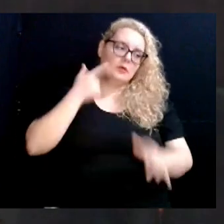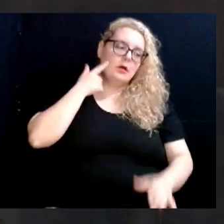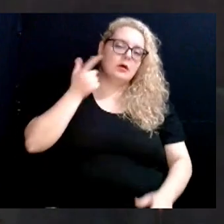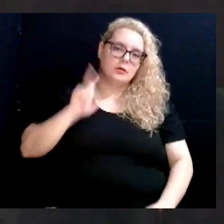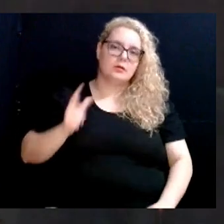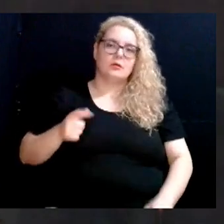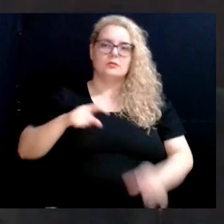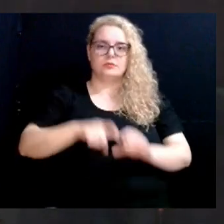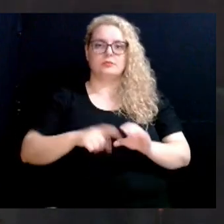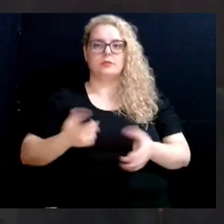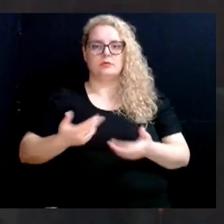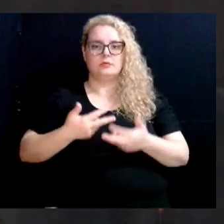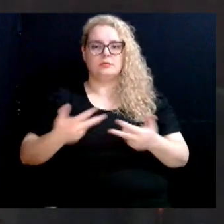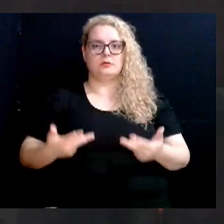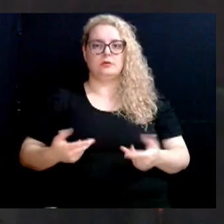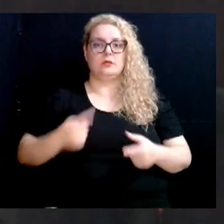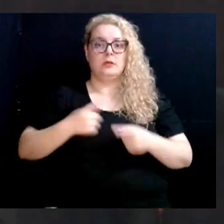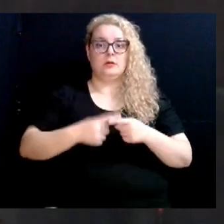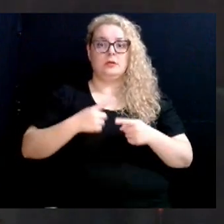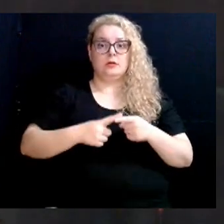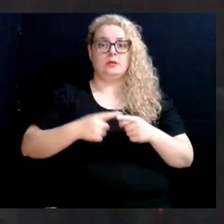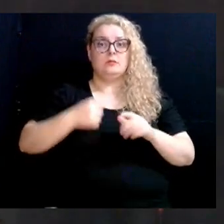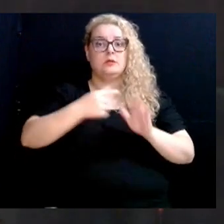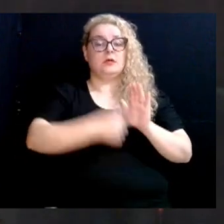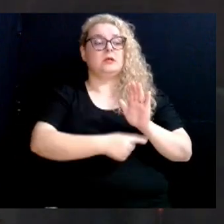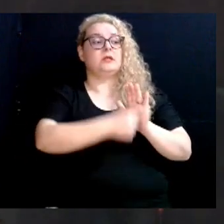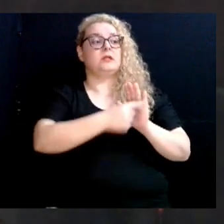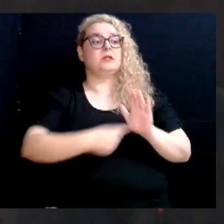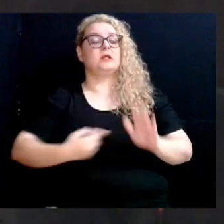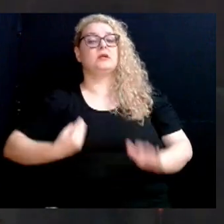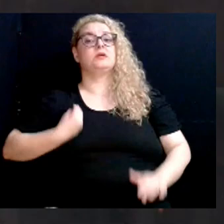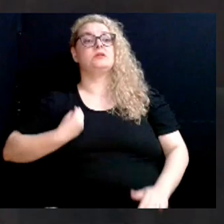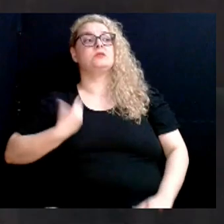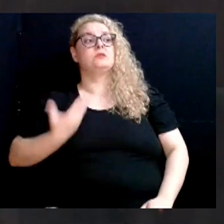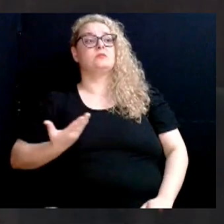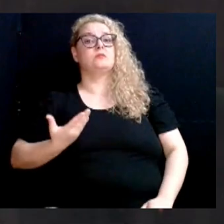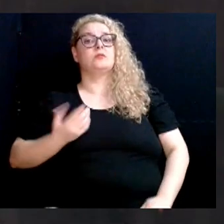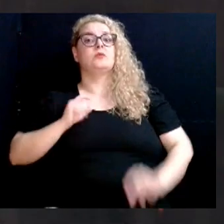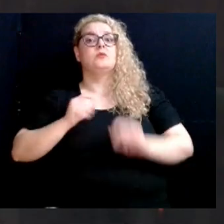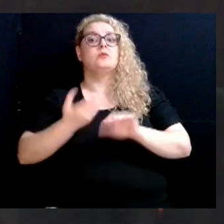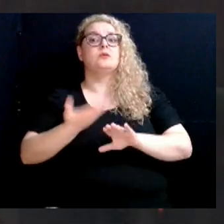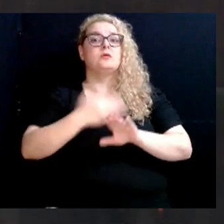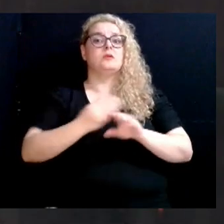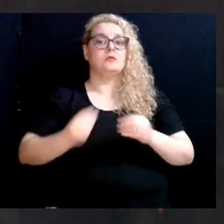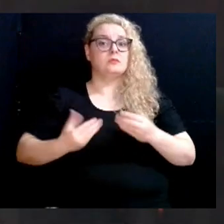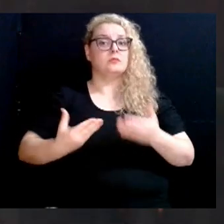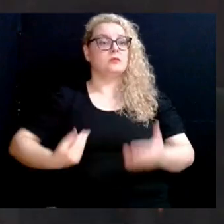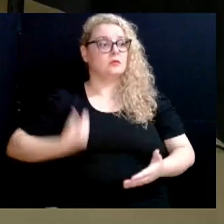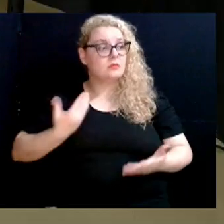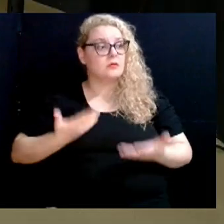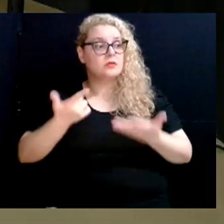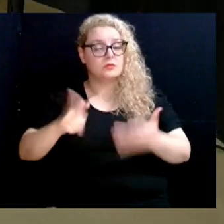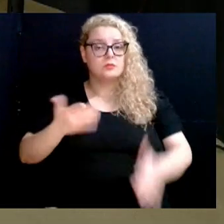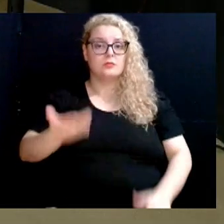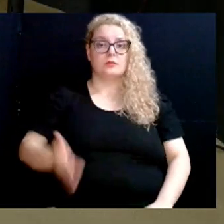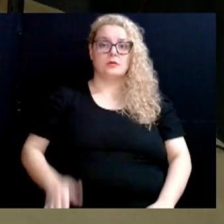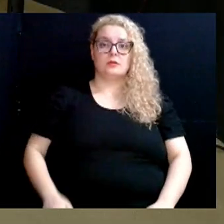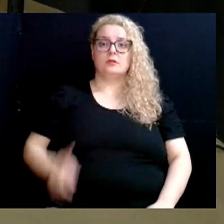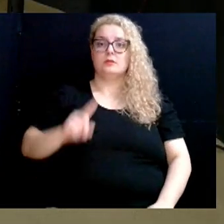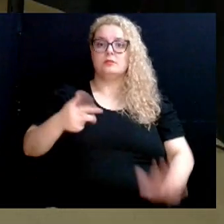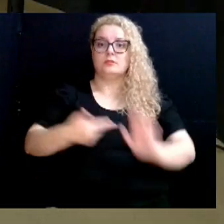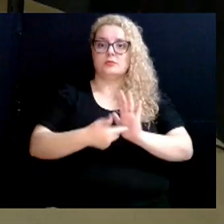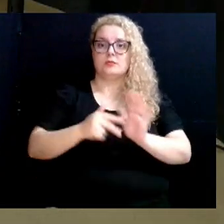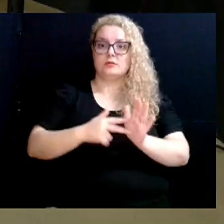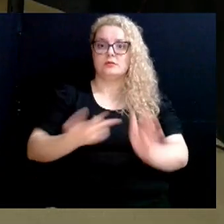caso. Mas por que ela está rejeitando a vida? O que está acontecendo ali? Vamos trazer vida de novo para ela? Sim, não quer dizer também